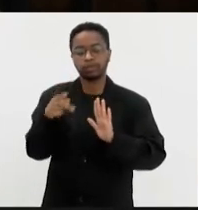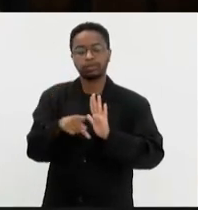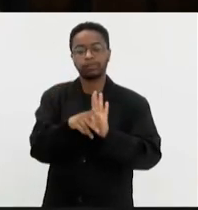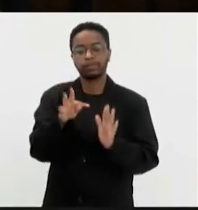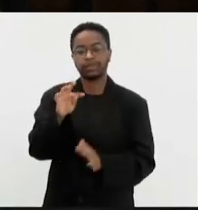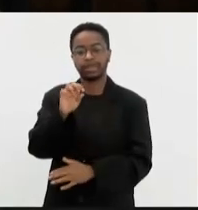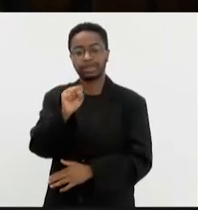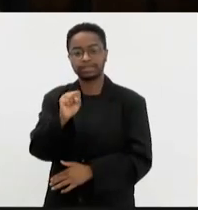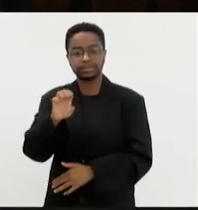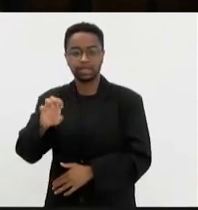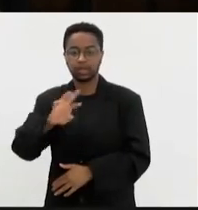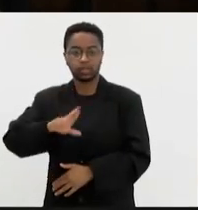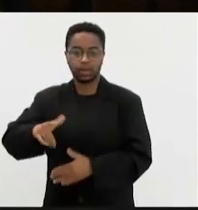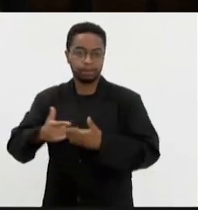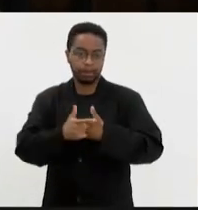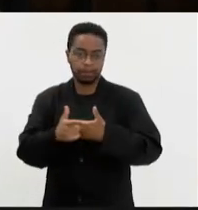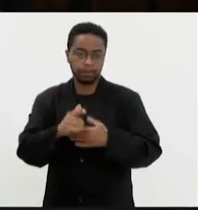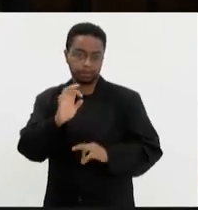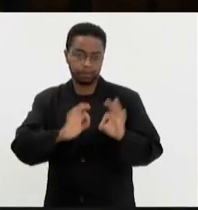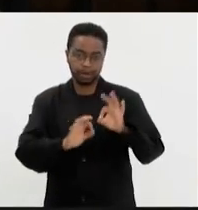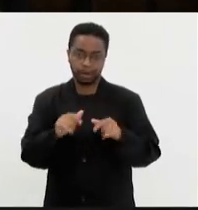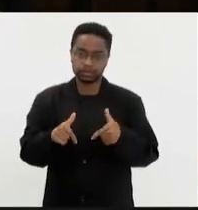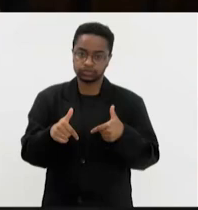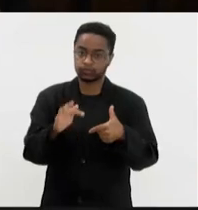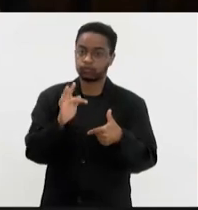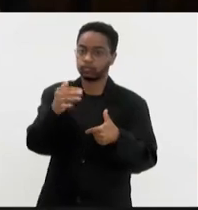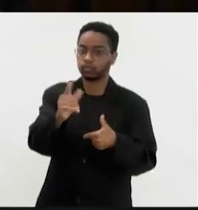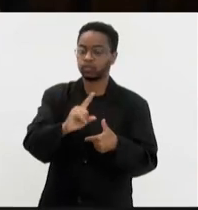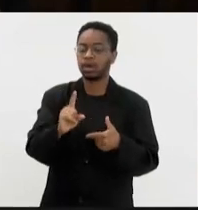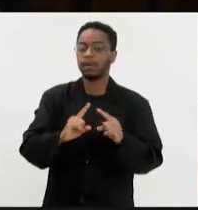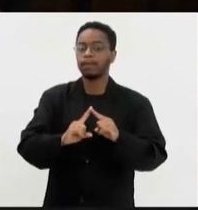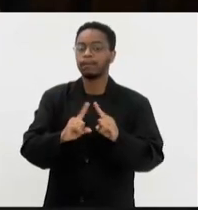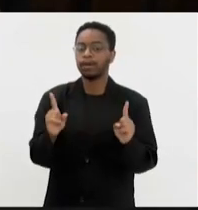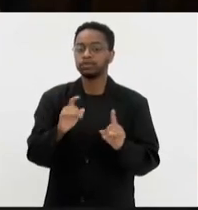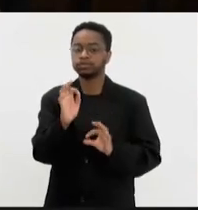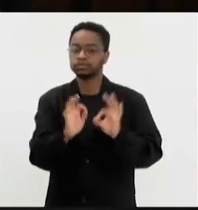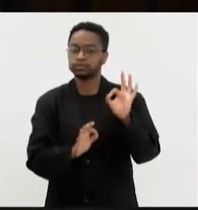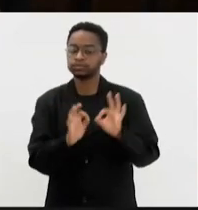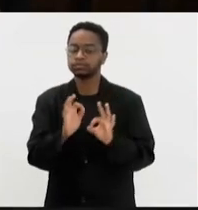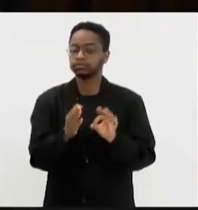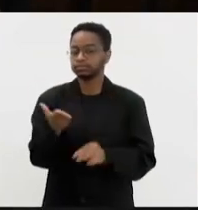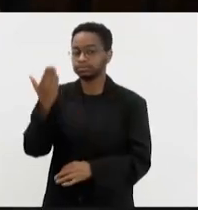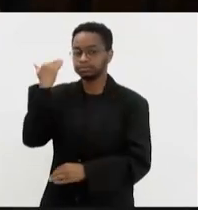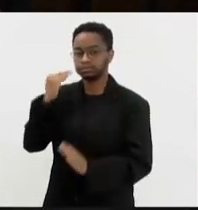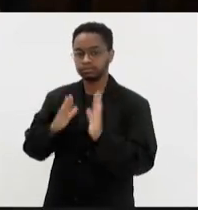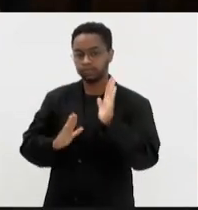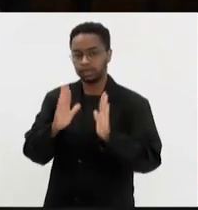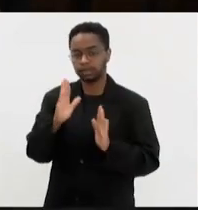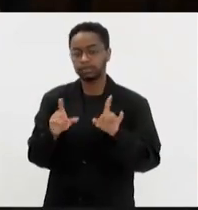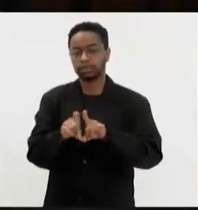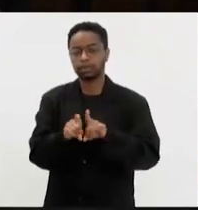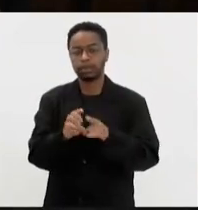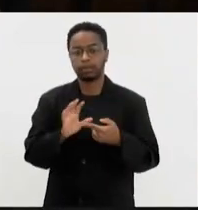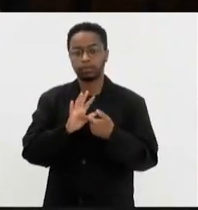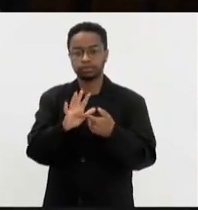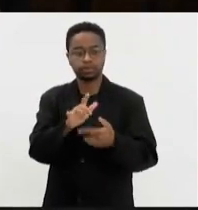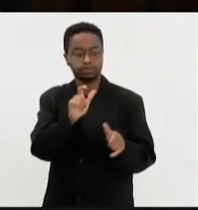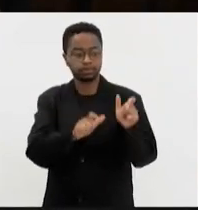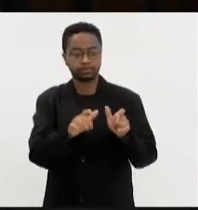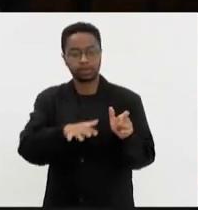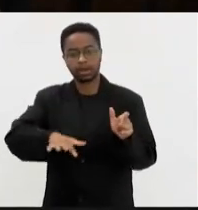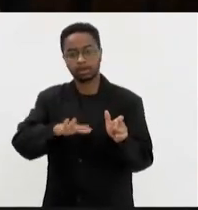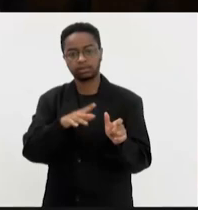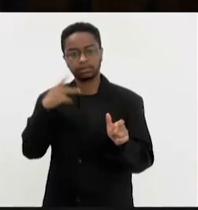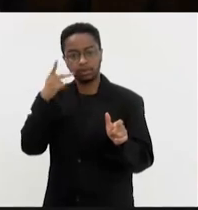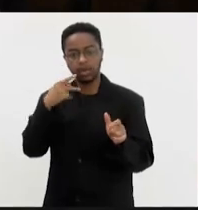preparar a ação futura mas de consolidar a jurisprudência passada e explicitar para os atores políticos as